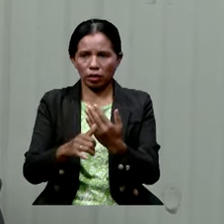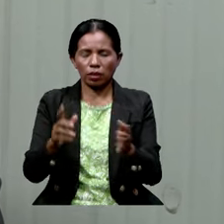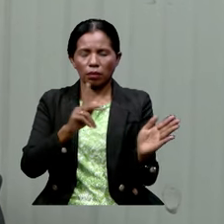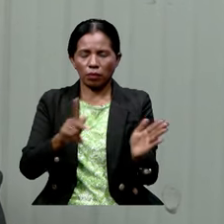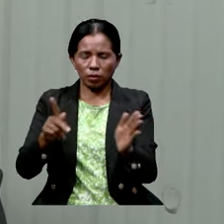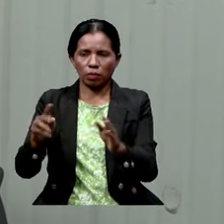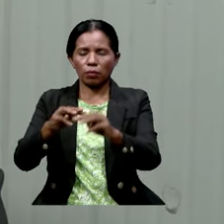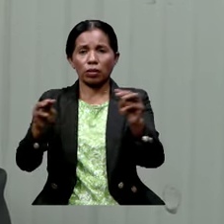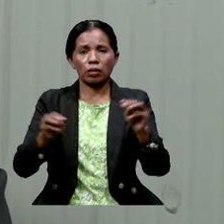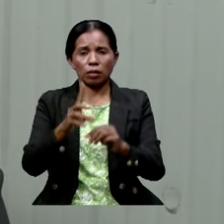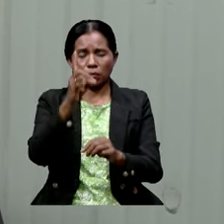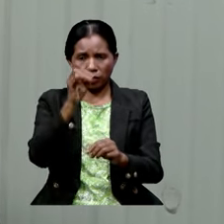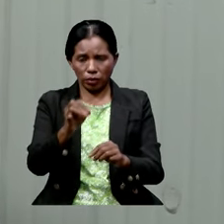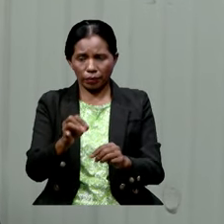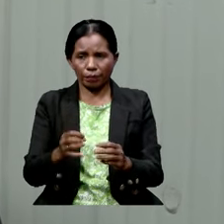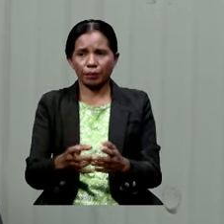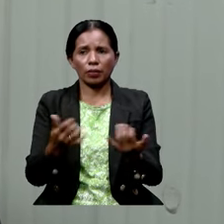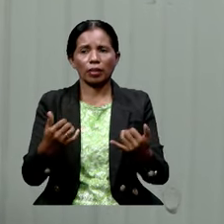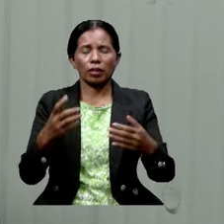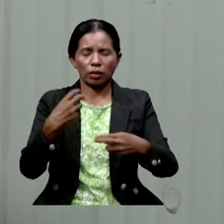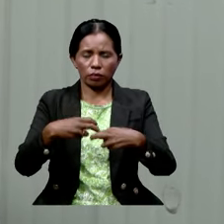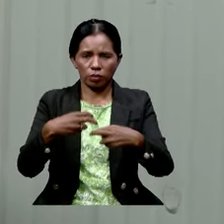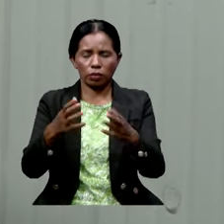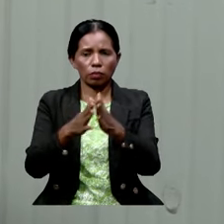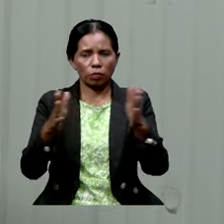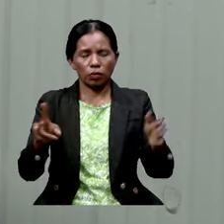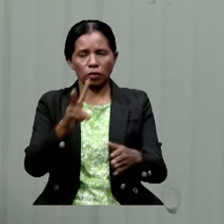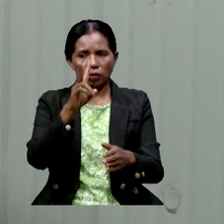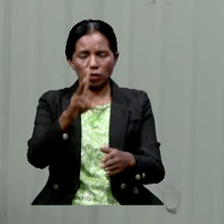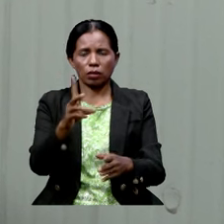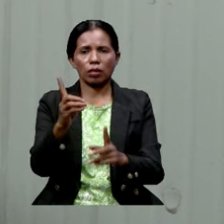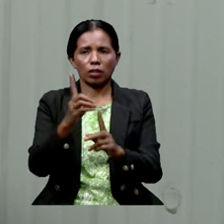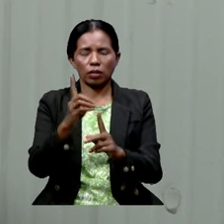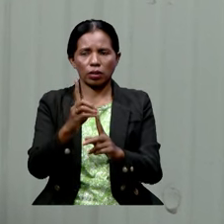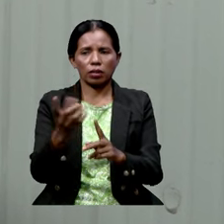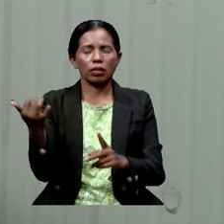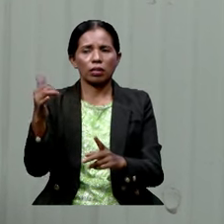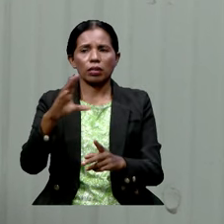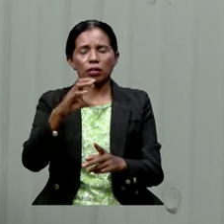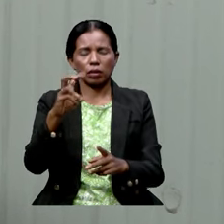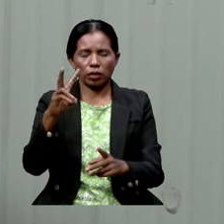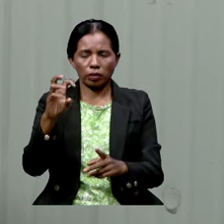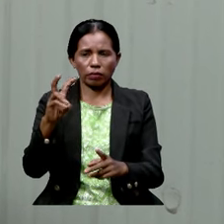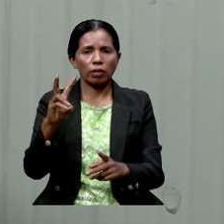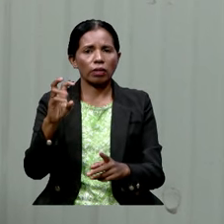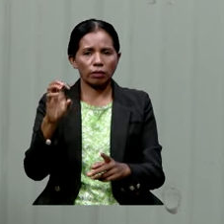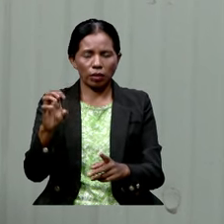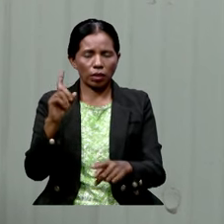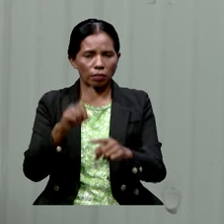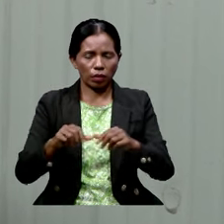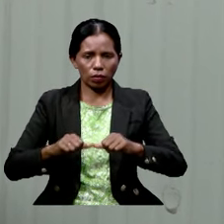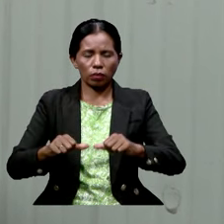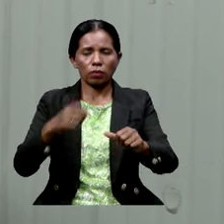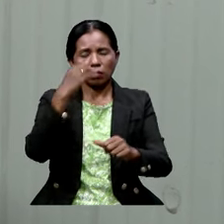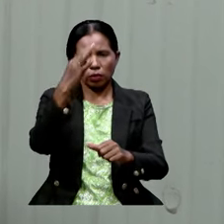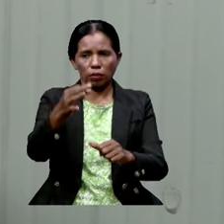Leu. Infelizmente, e a desafio soro nenê que mostra janeiro até a data nenê que serve a bele a processo boi. Desafio soro ma